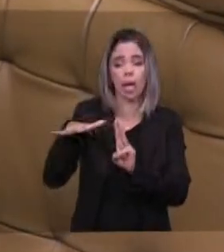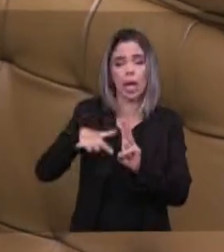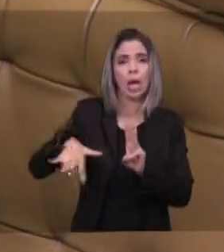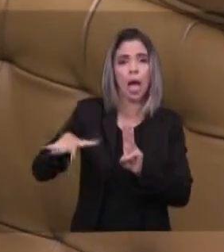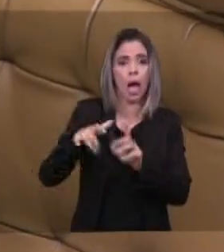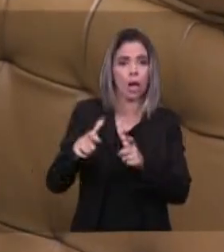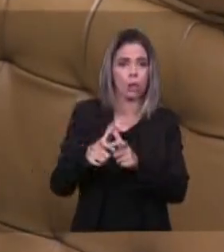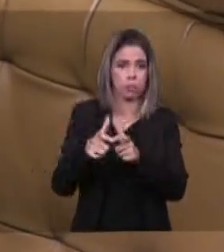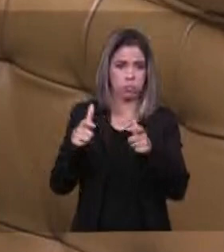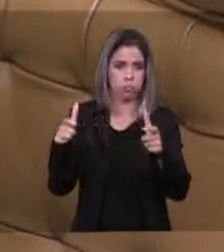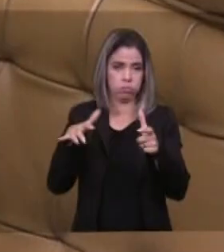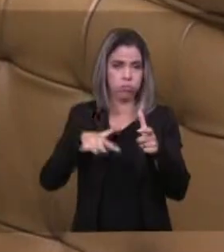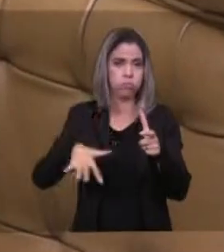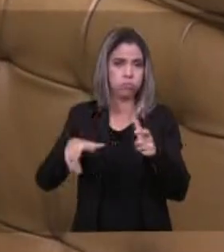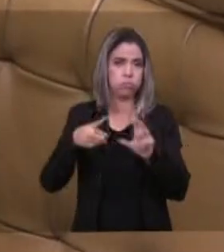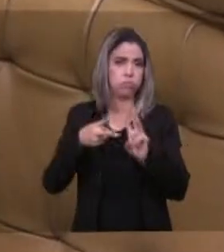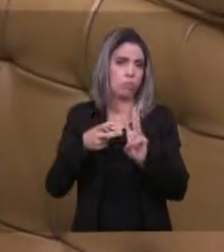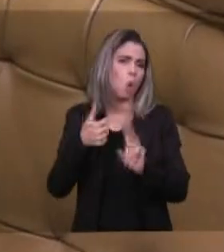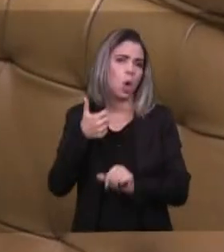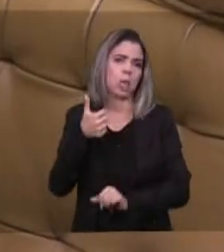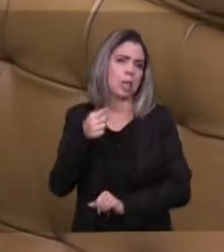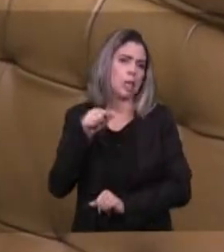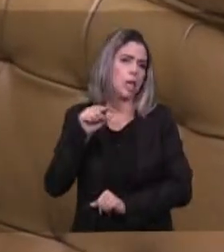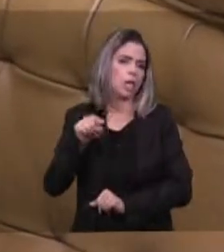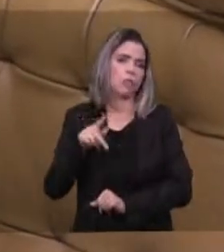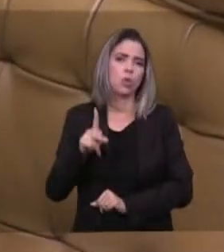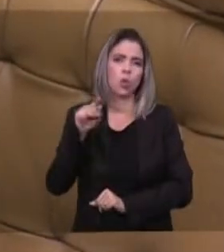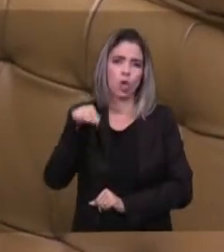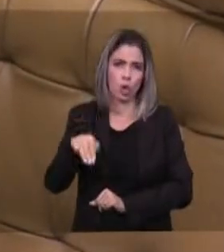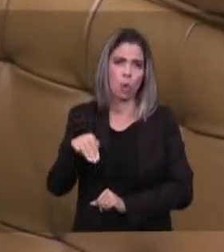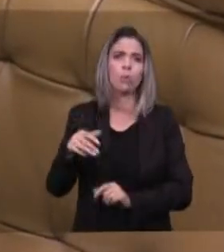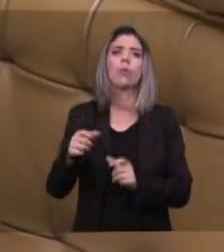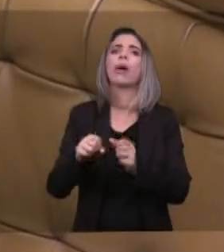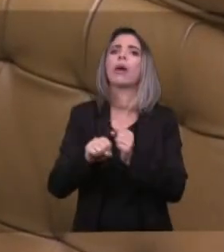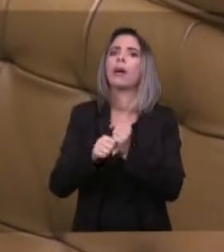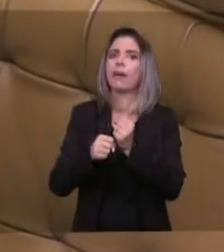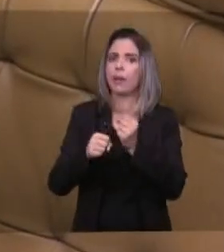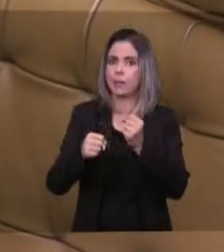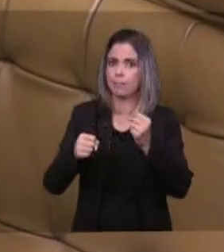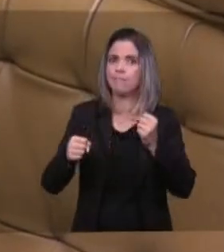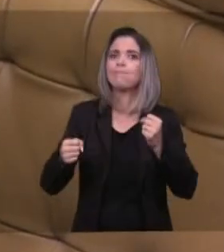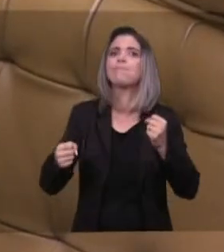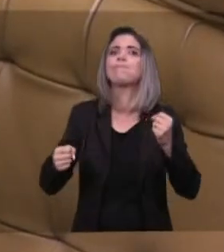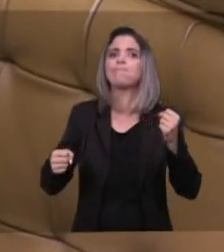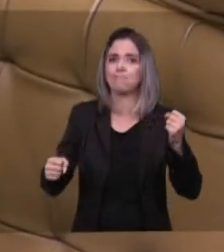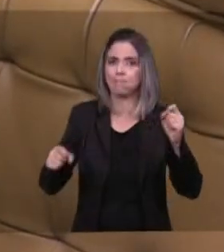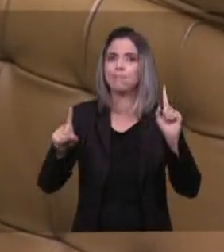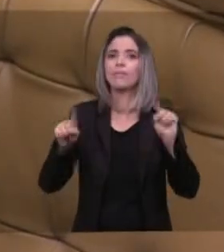agora falo, ainda que sejam 17 mil quilômetros quadrados, é muita terra.